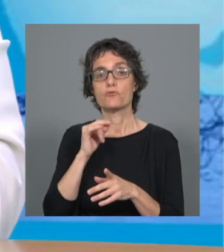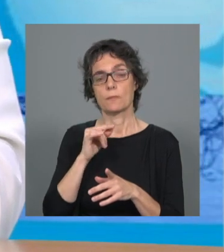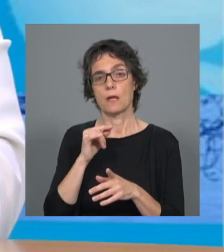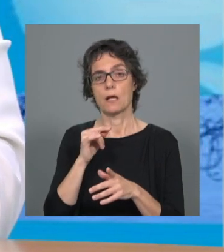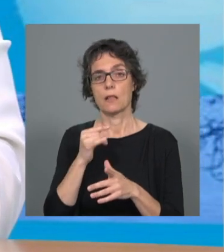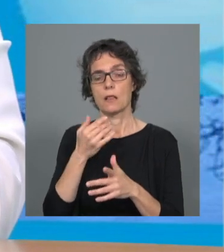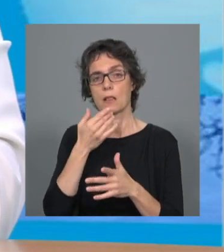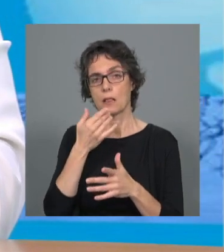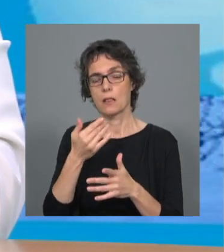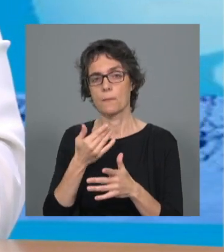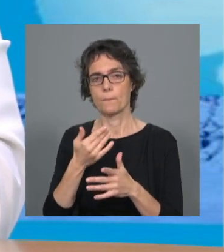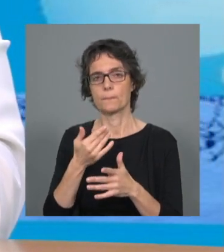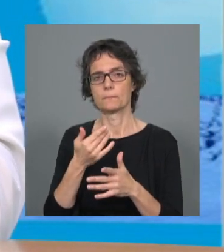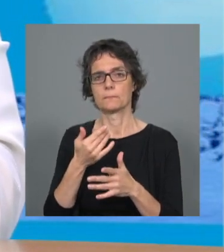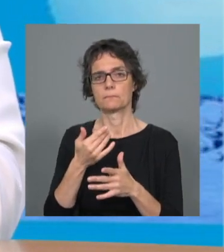assistência nos